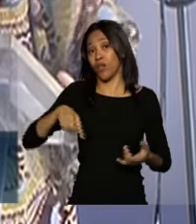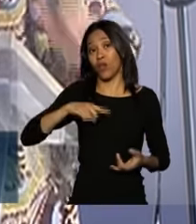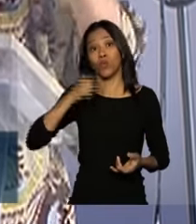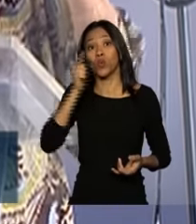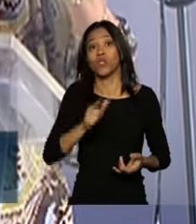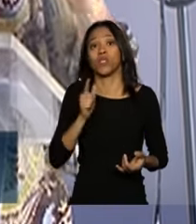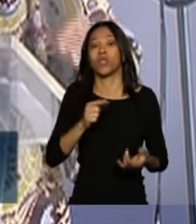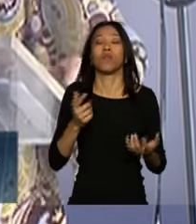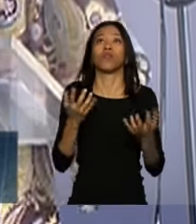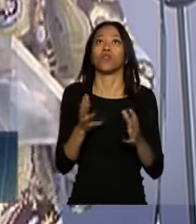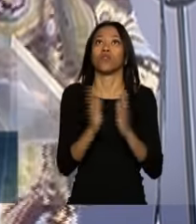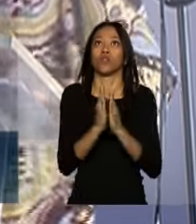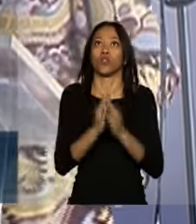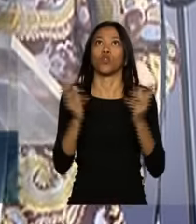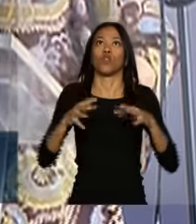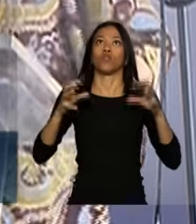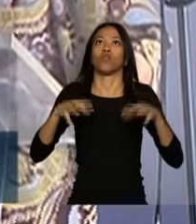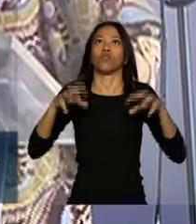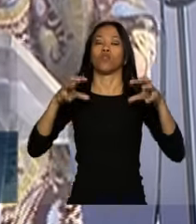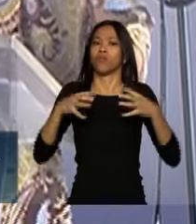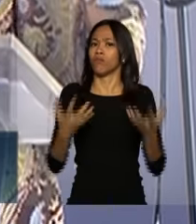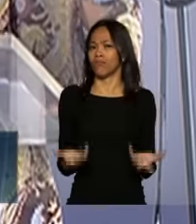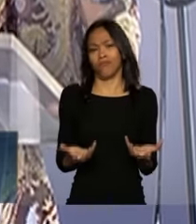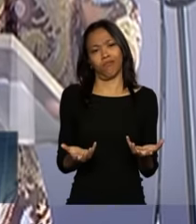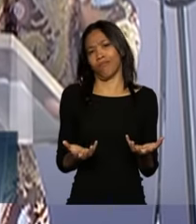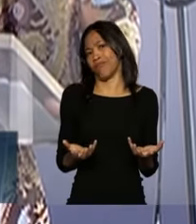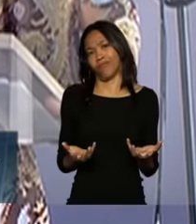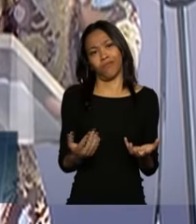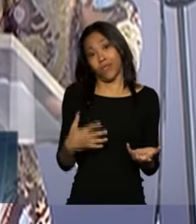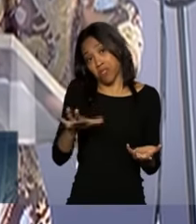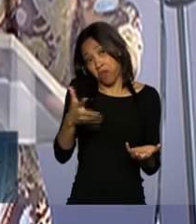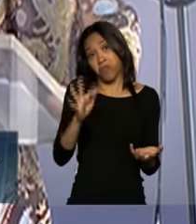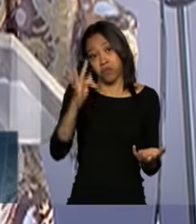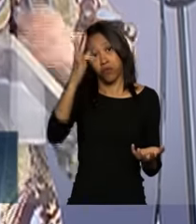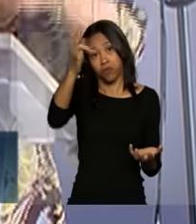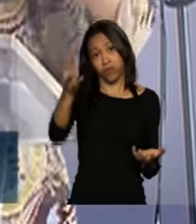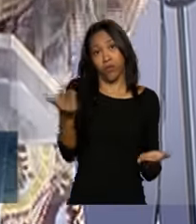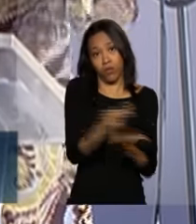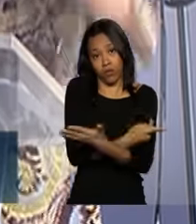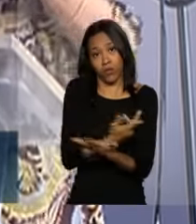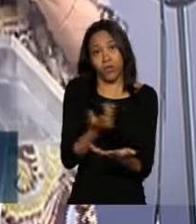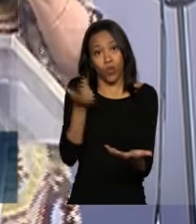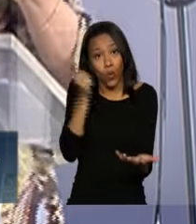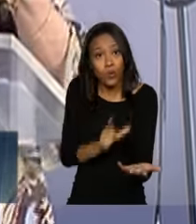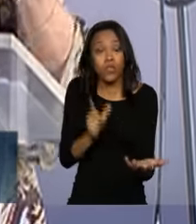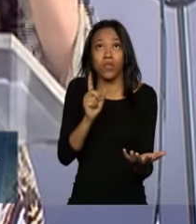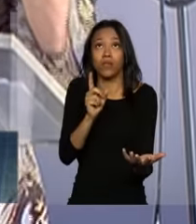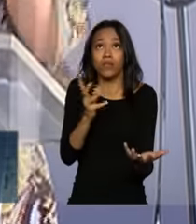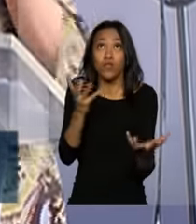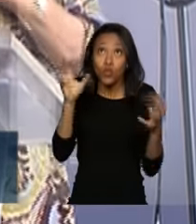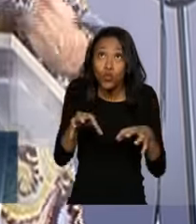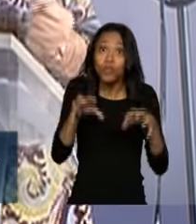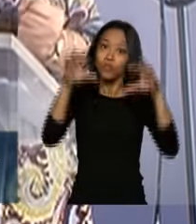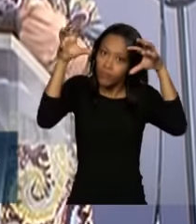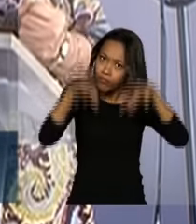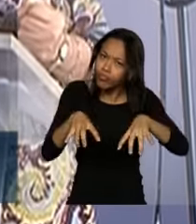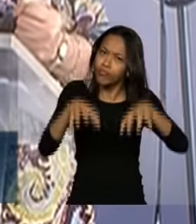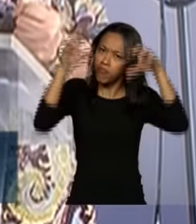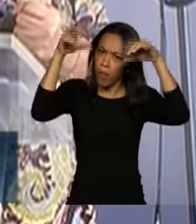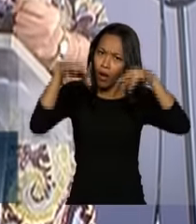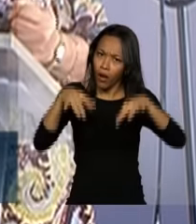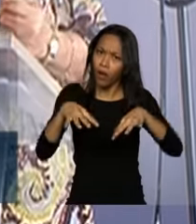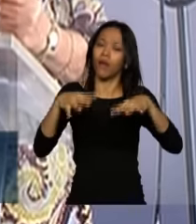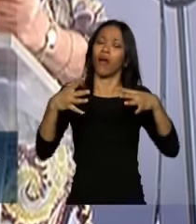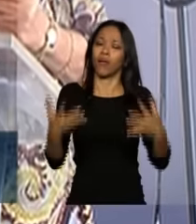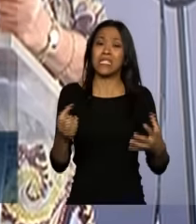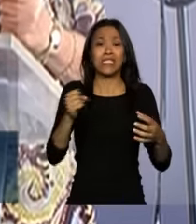chover ainda. Pode ser que no futuro a gente faça chover. Mas, se a gente não